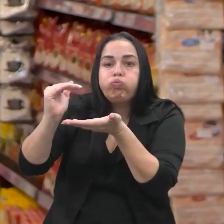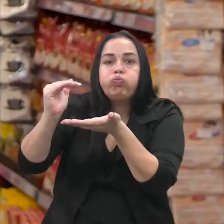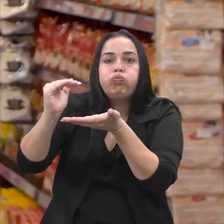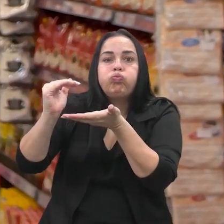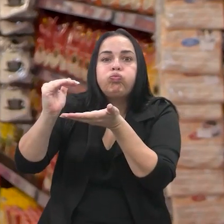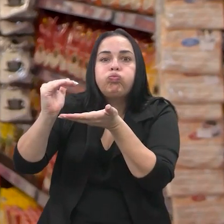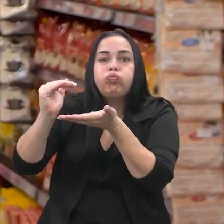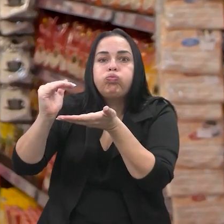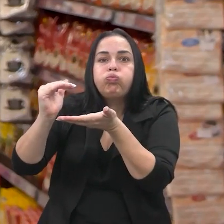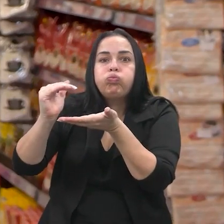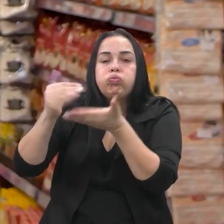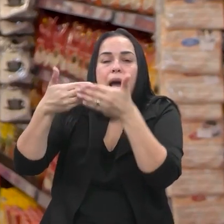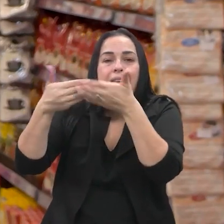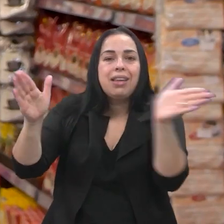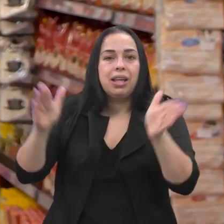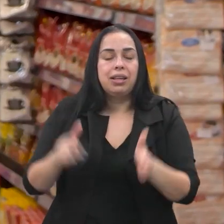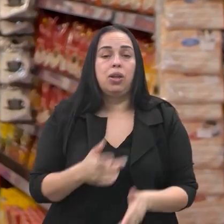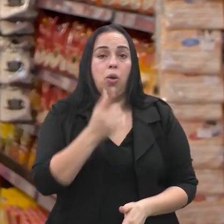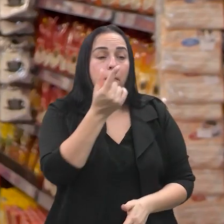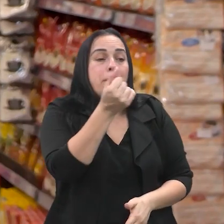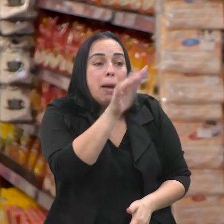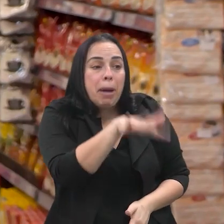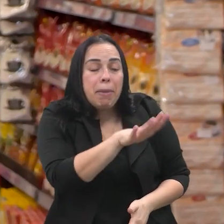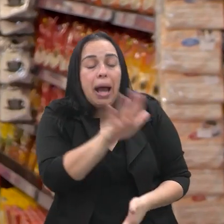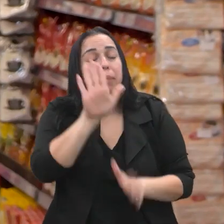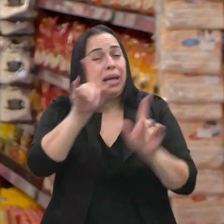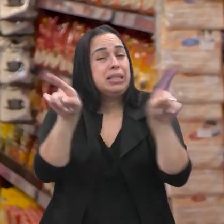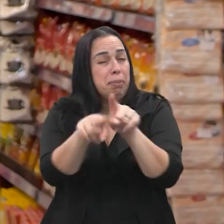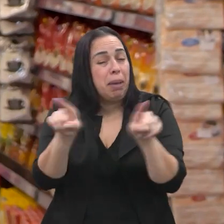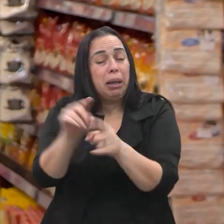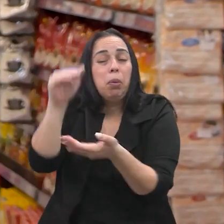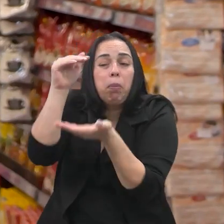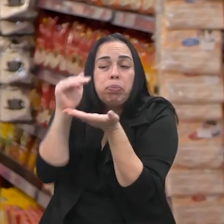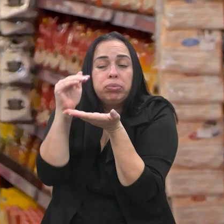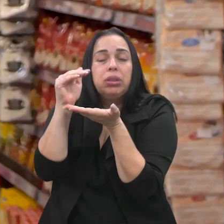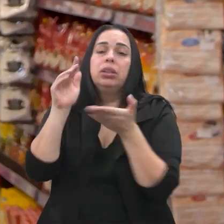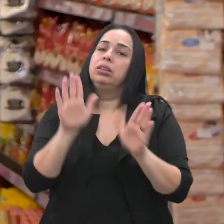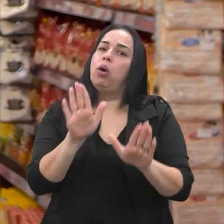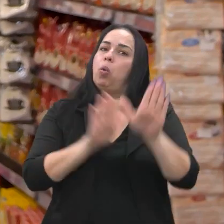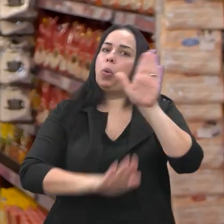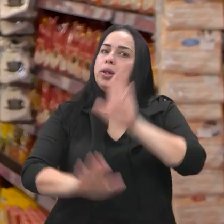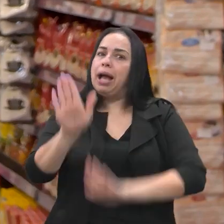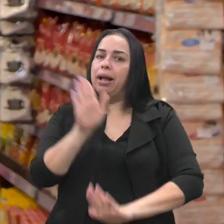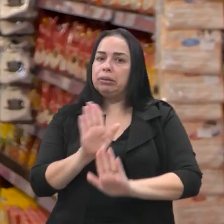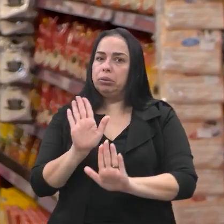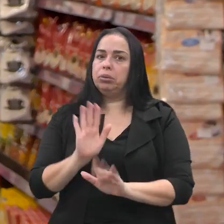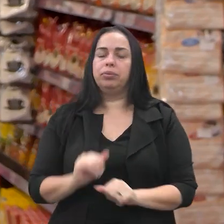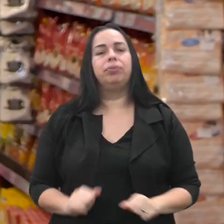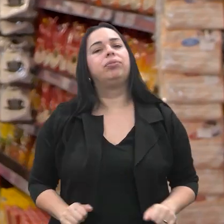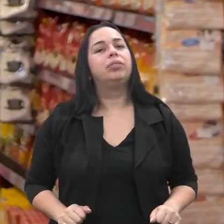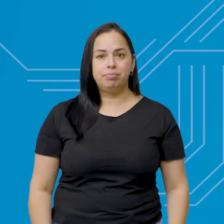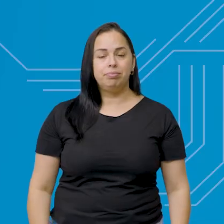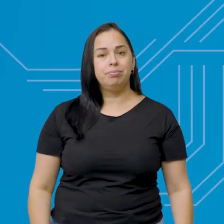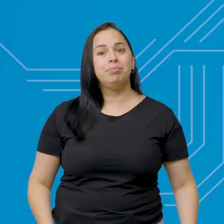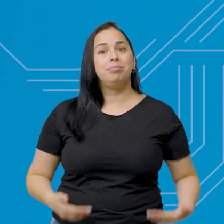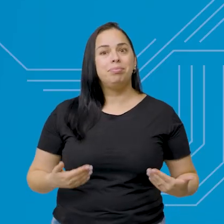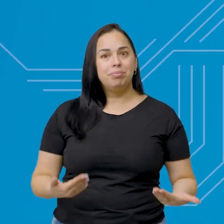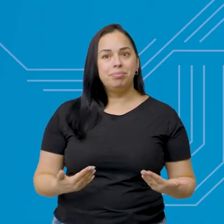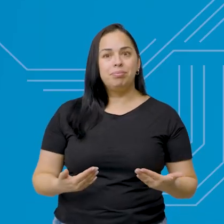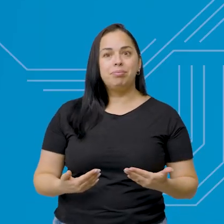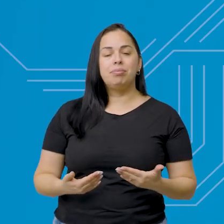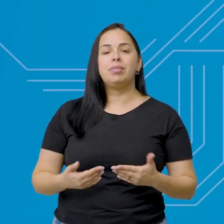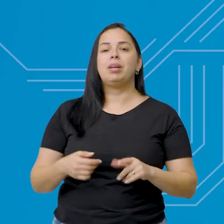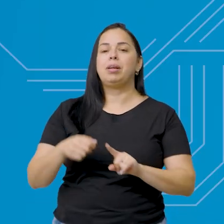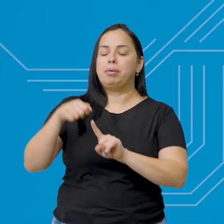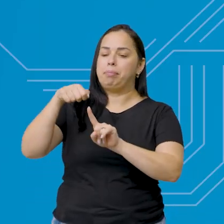quantidade menor. Então, um preço menor, uma quantidade menor também. Então, não se deixe enganar por isso aí. E as